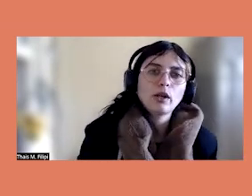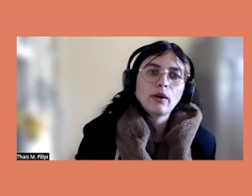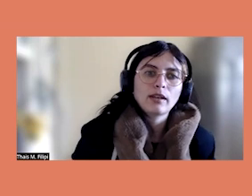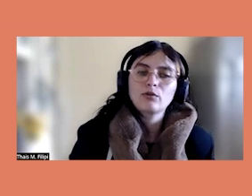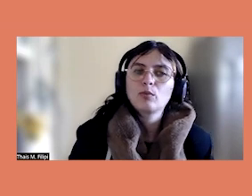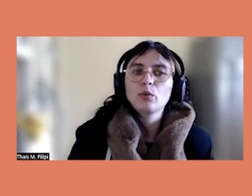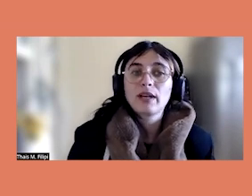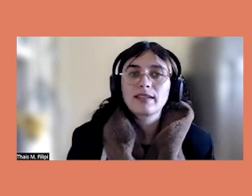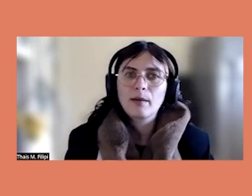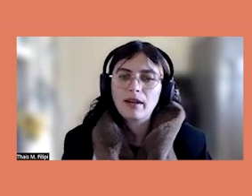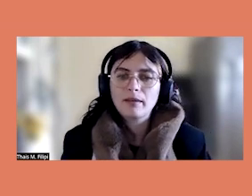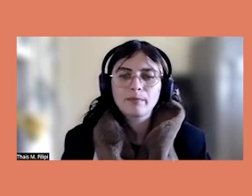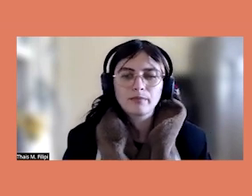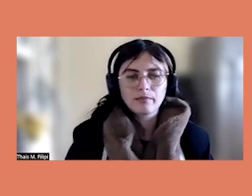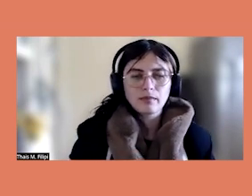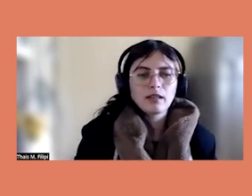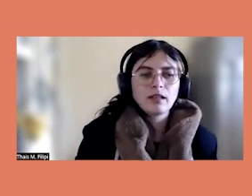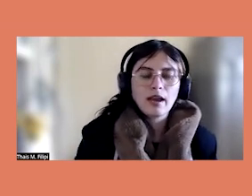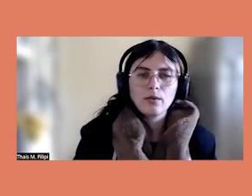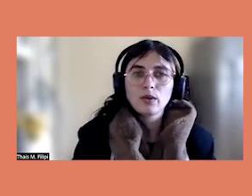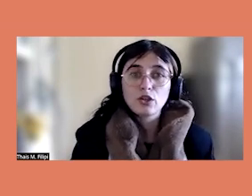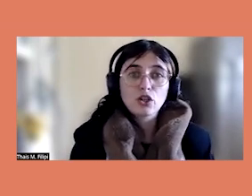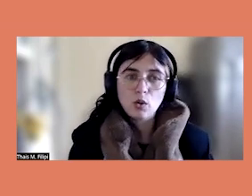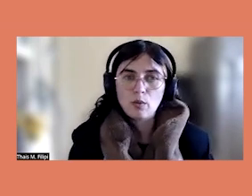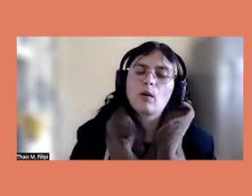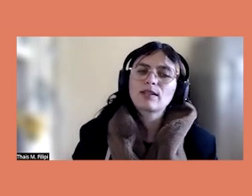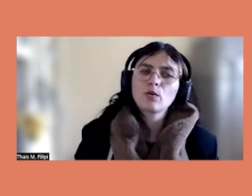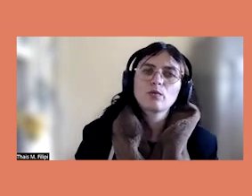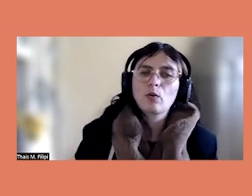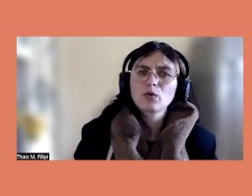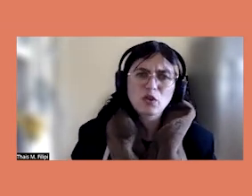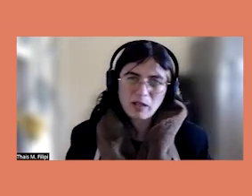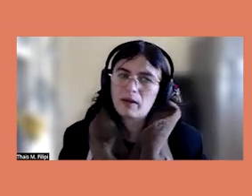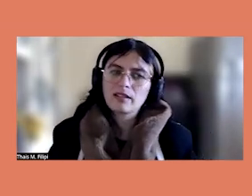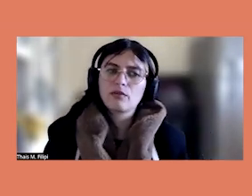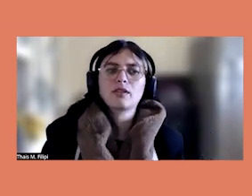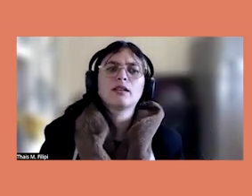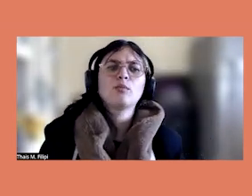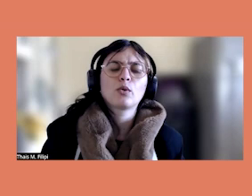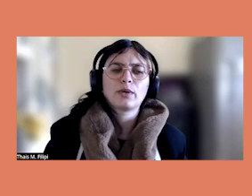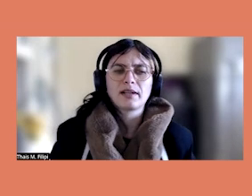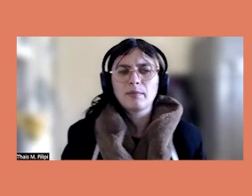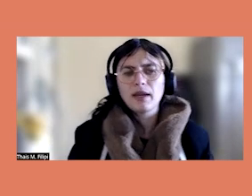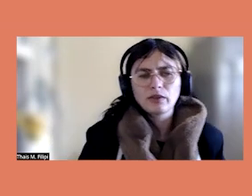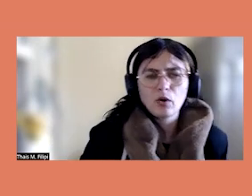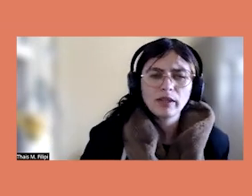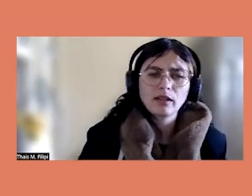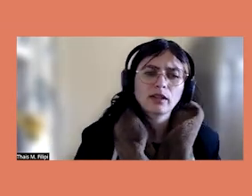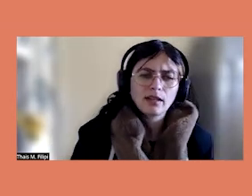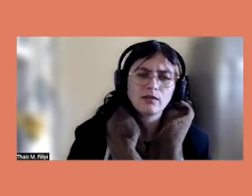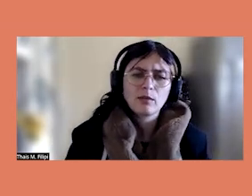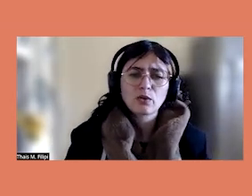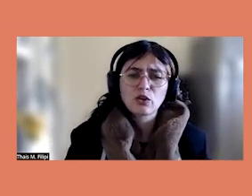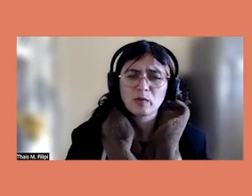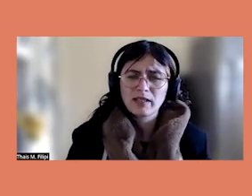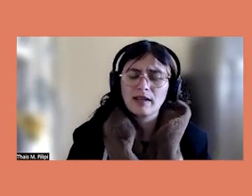aquele único arquivo .shp, que é o que a gente sobe. Quais são alguns dos principais arquivos, né? Então, o .shp, que eu estava comentando, que tem